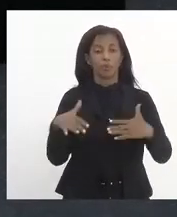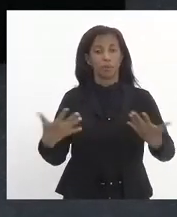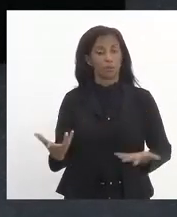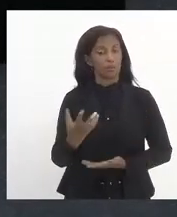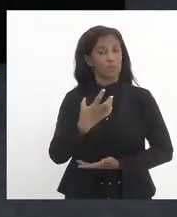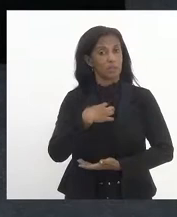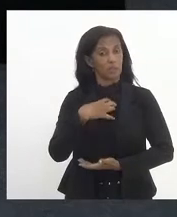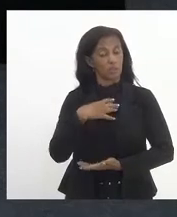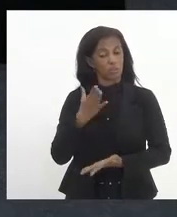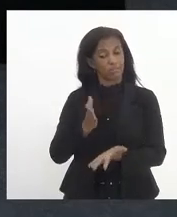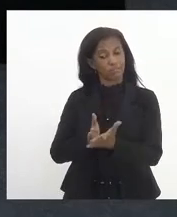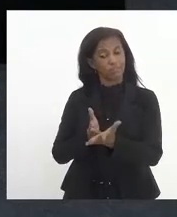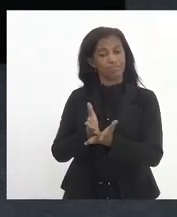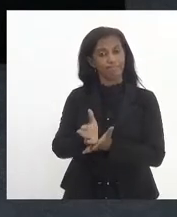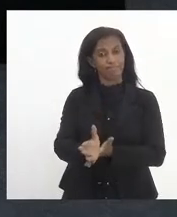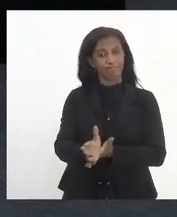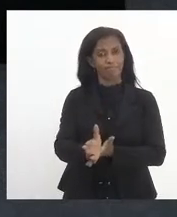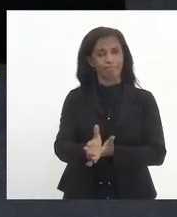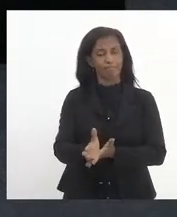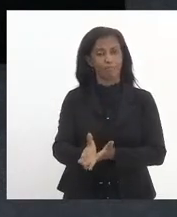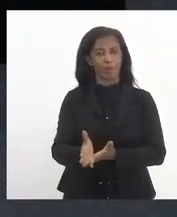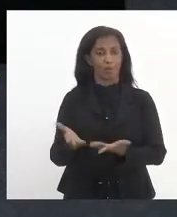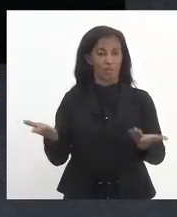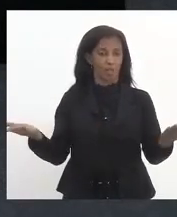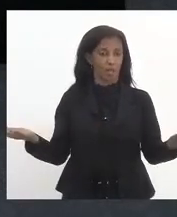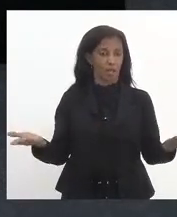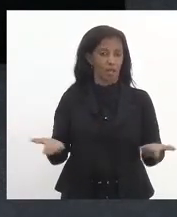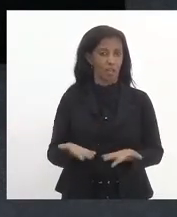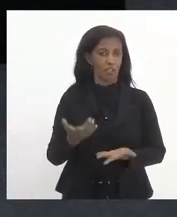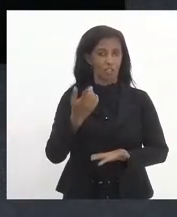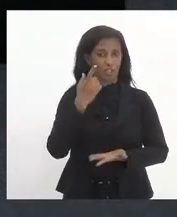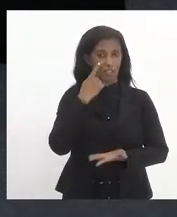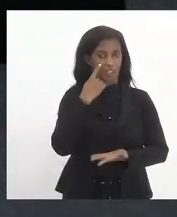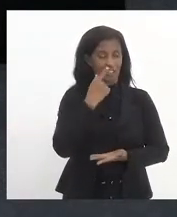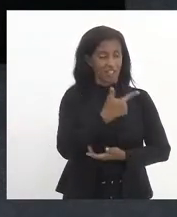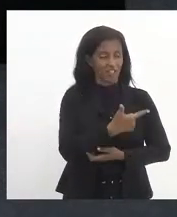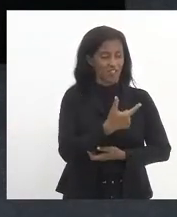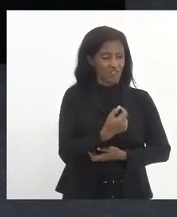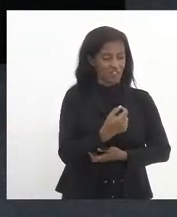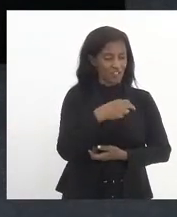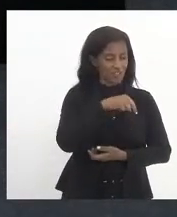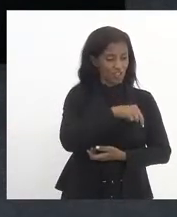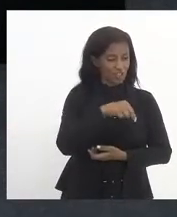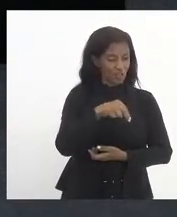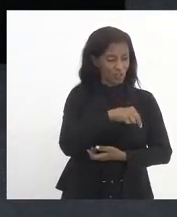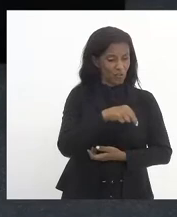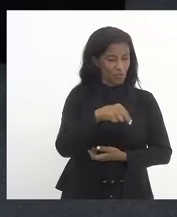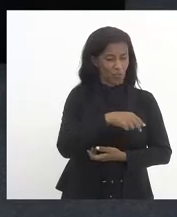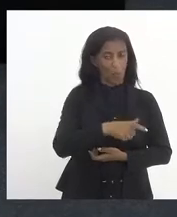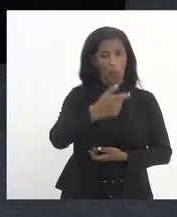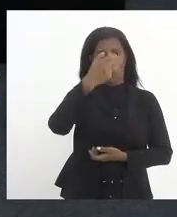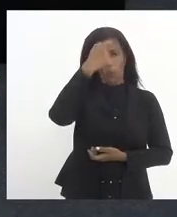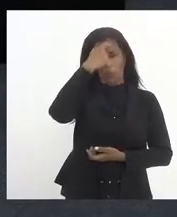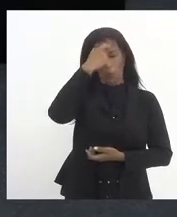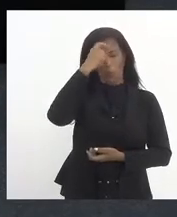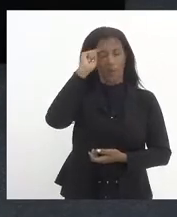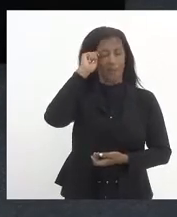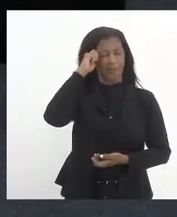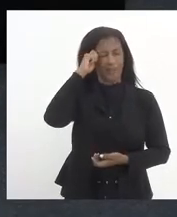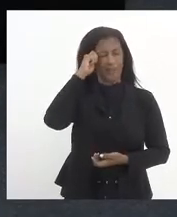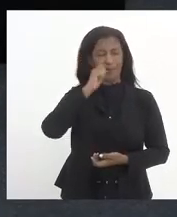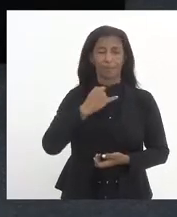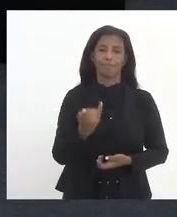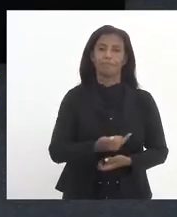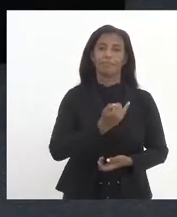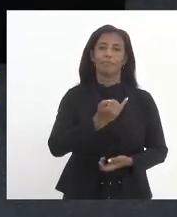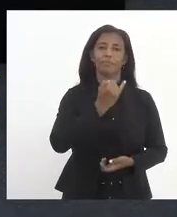sentido, senhor presidente, a gente ousa a sair do 20 de novembro como Dia da Consciência Negra super